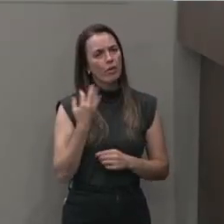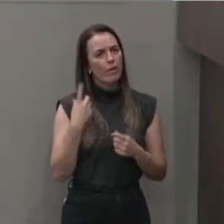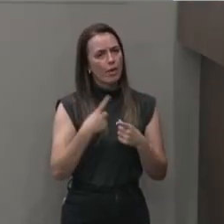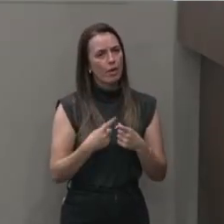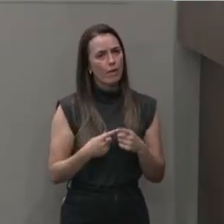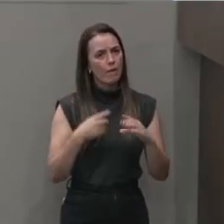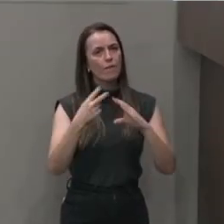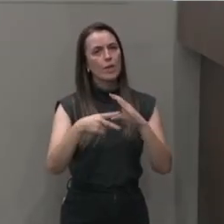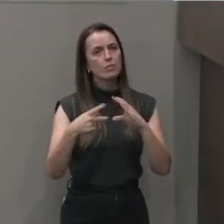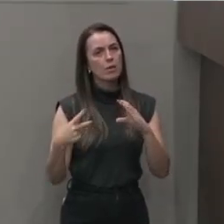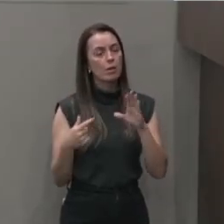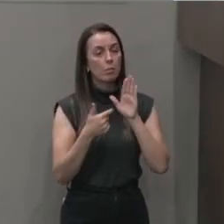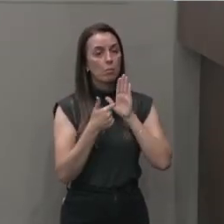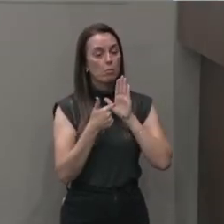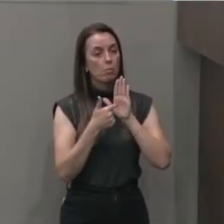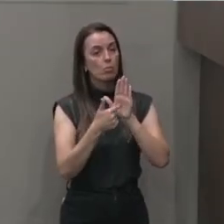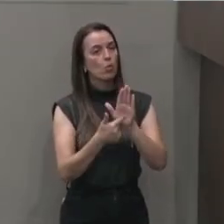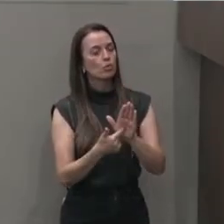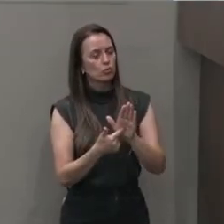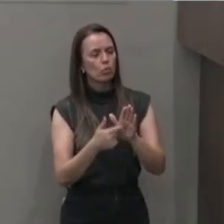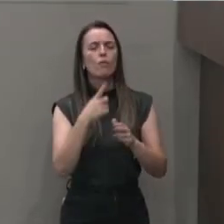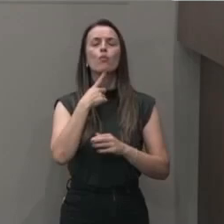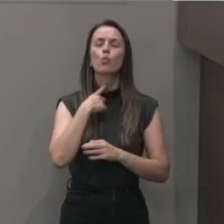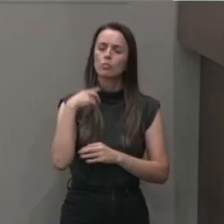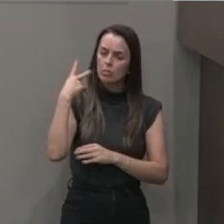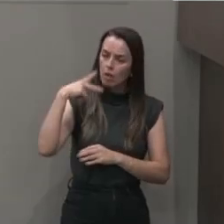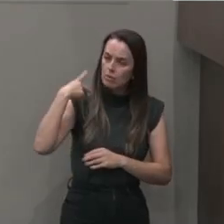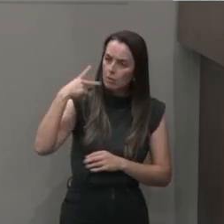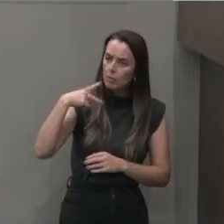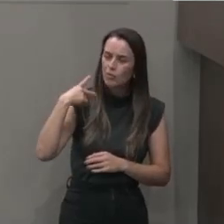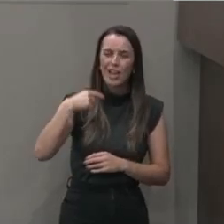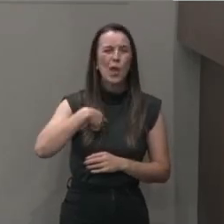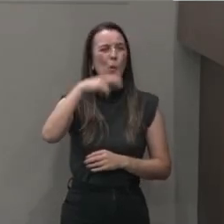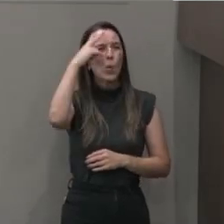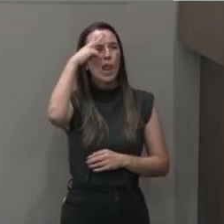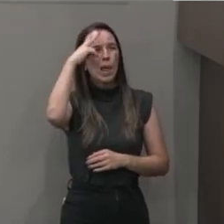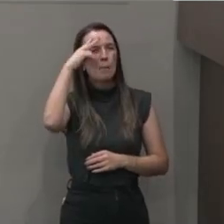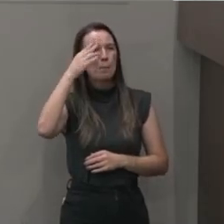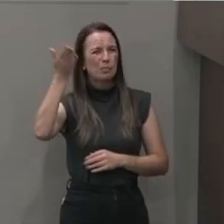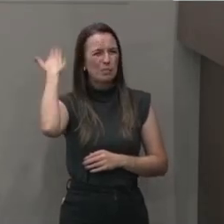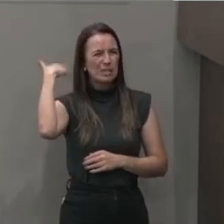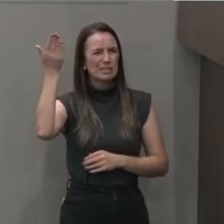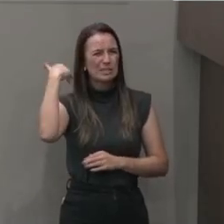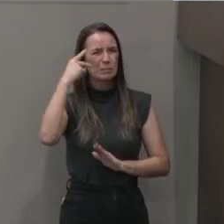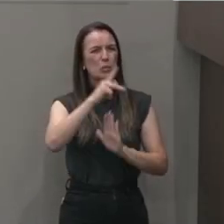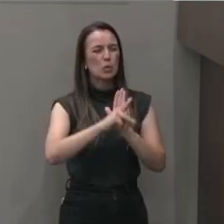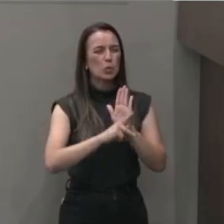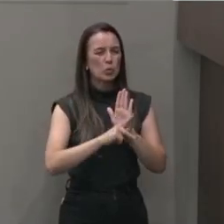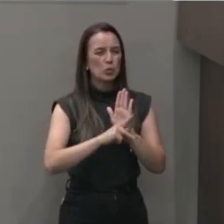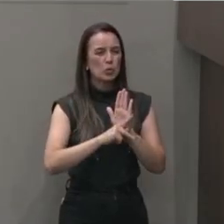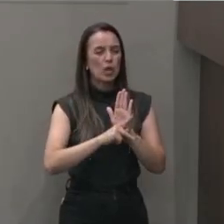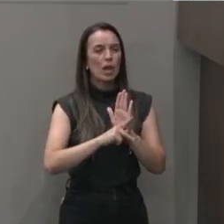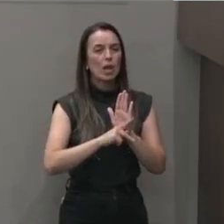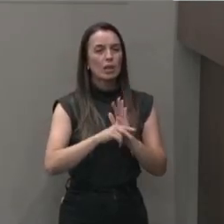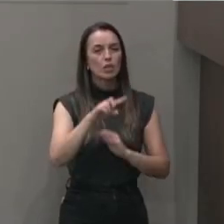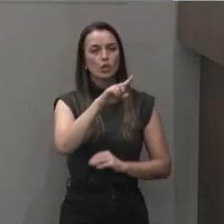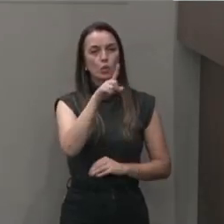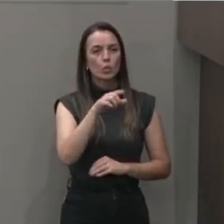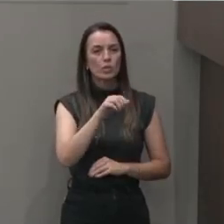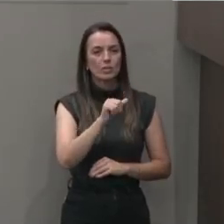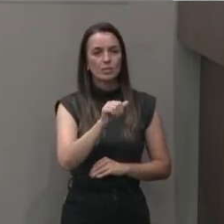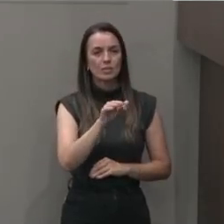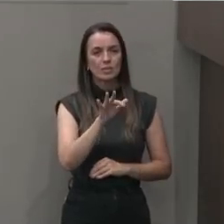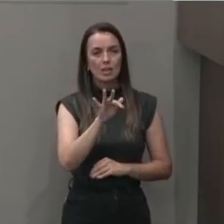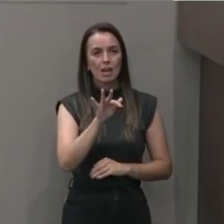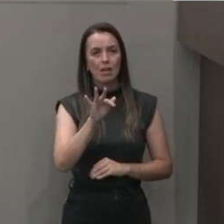demonstrou a sua vontade política. Me lembro aqui do projeto do Zafari, que os senhores lembram, né? Onde foi construída uma perspectiva